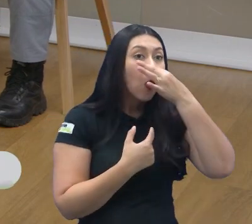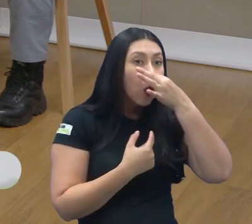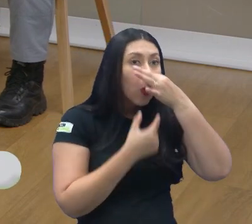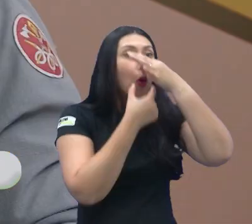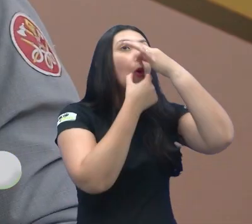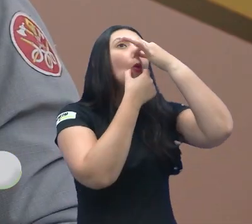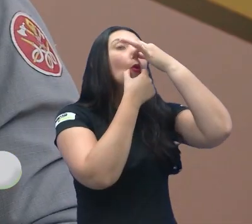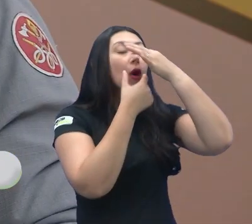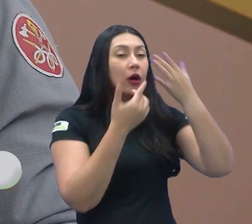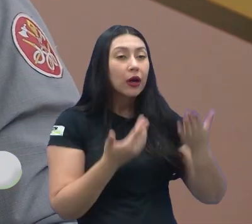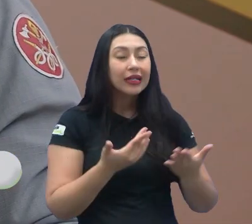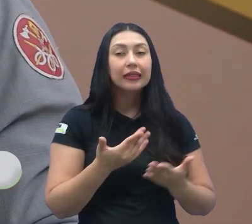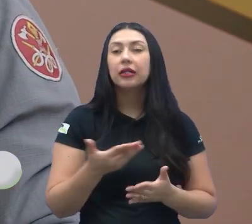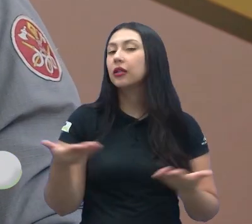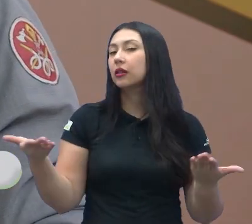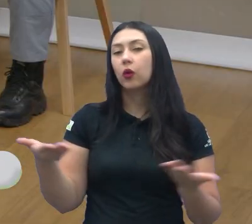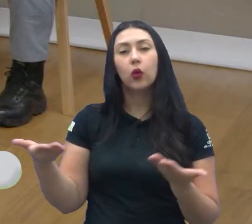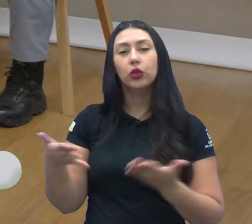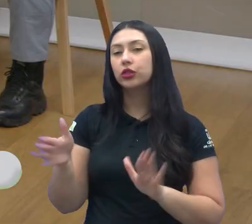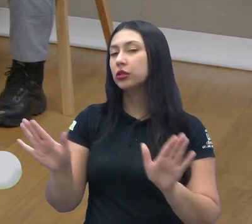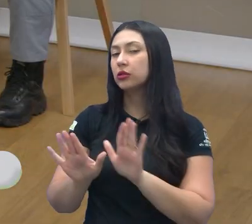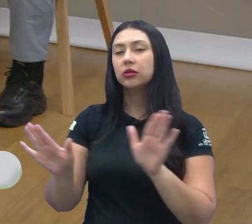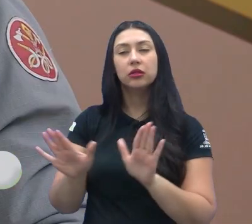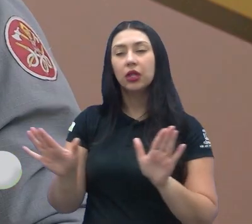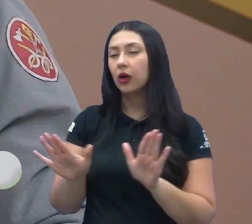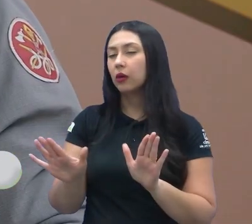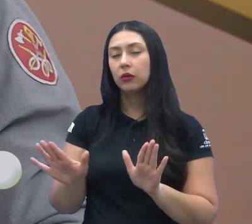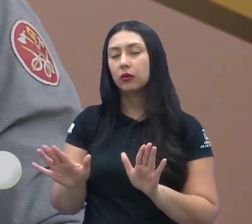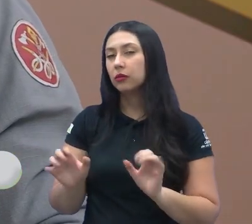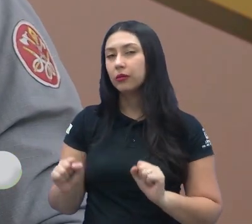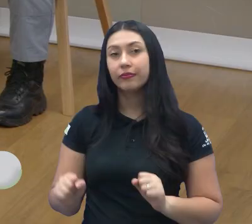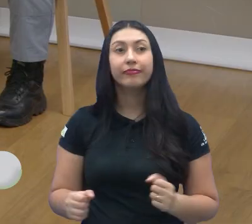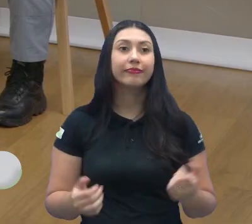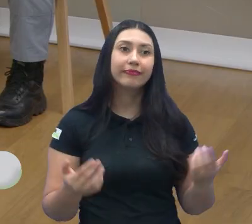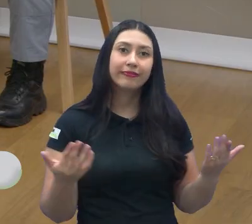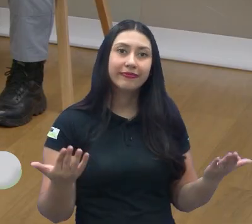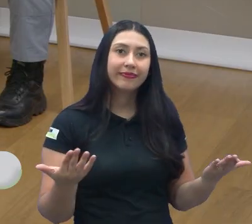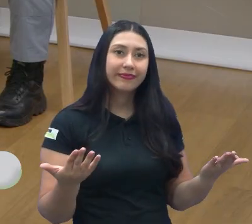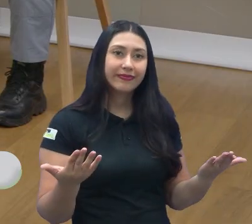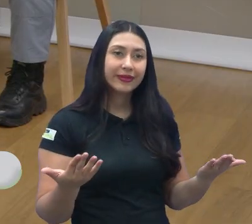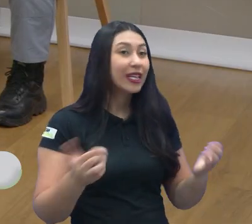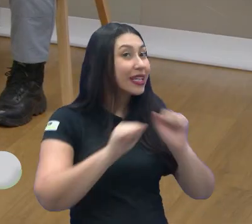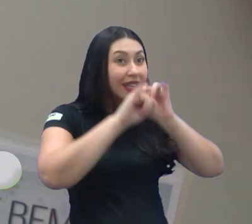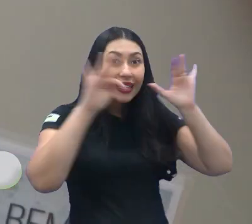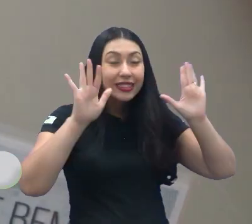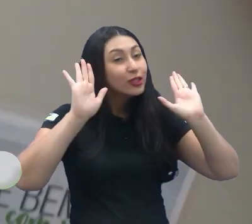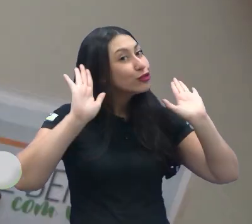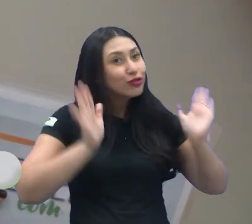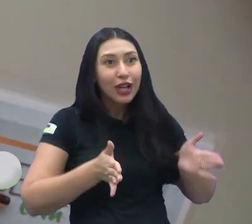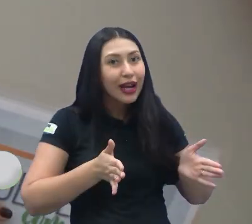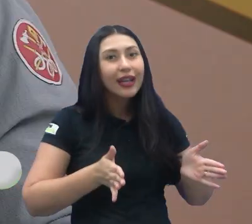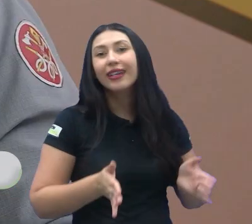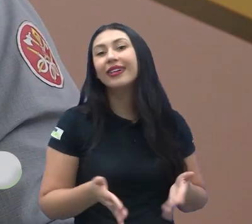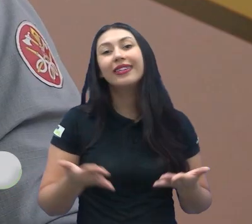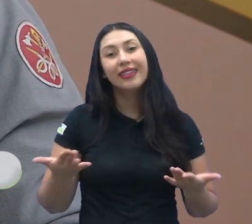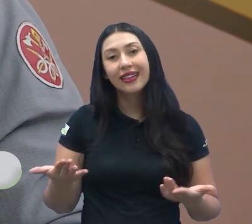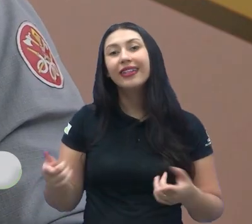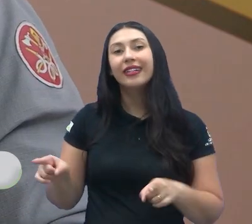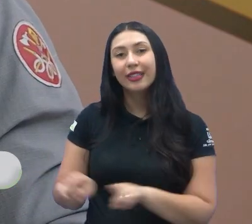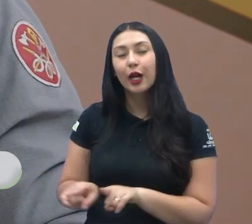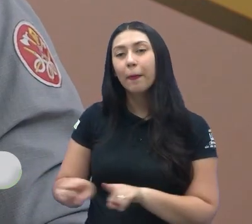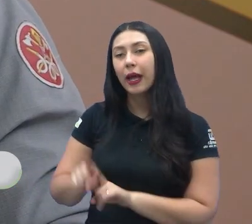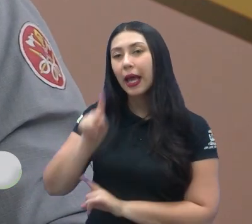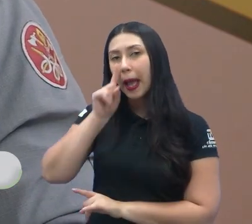não é mais utilizada a respiração boca a boca. Até mesmo gente, peraí, tá esclarecido, hein, equipe? Até mesmo pela